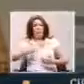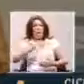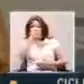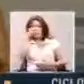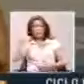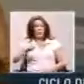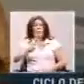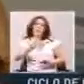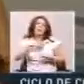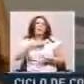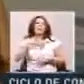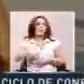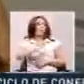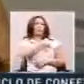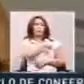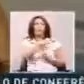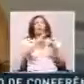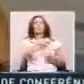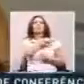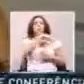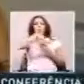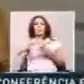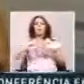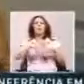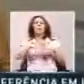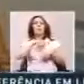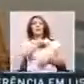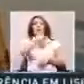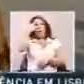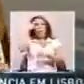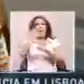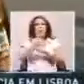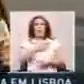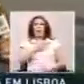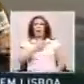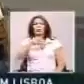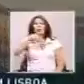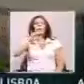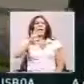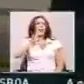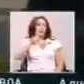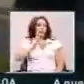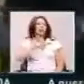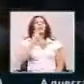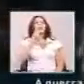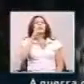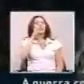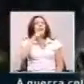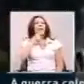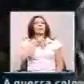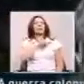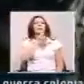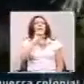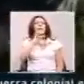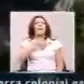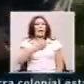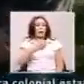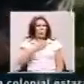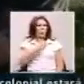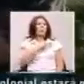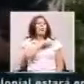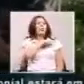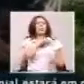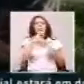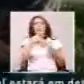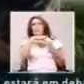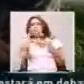praxes. Mas temos quem, de forma convicta, seja do movimento antipraxes, é o caso de Ricardo Coelho, do Antípodas. Boa tarde. Falávamos há pouco das críticas que se podem fazer